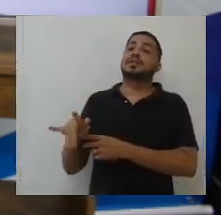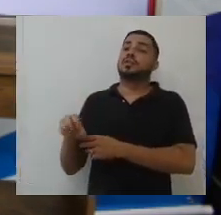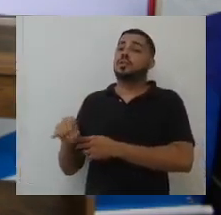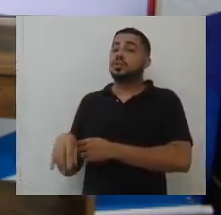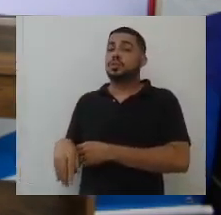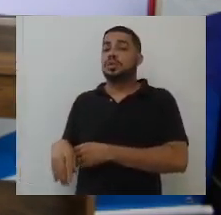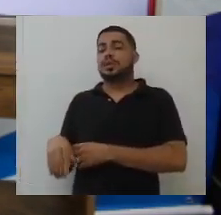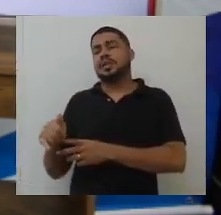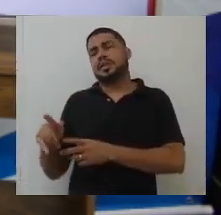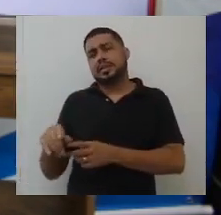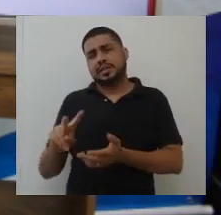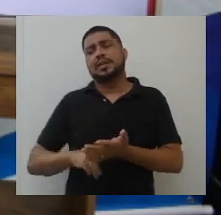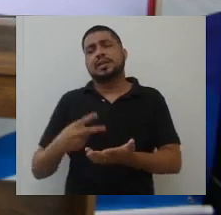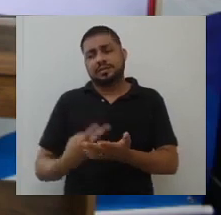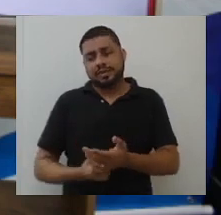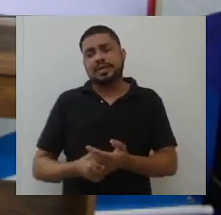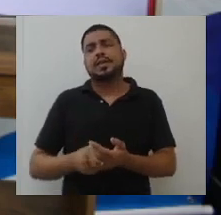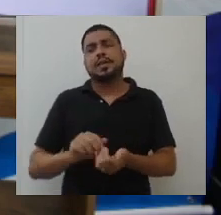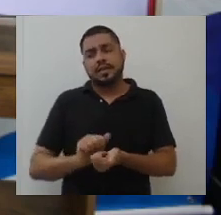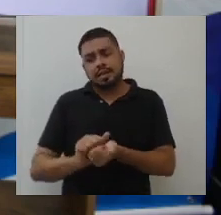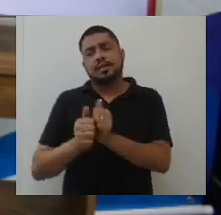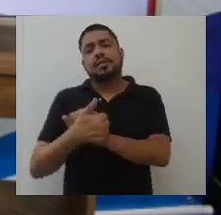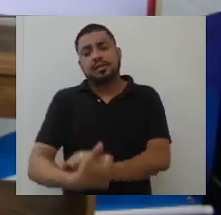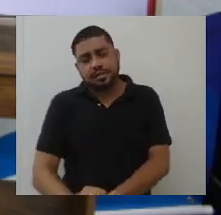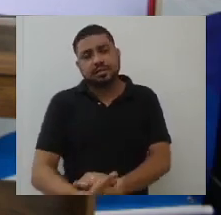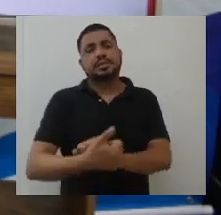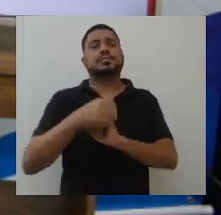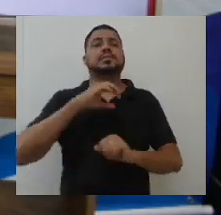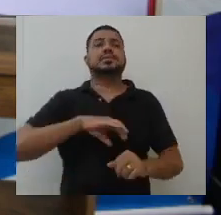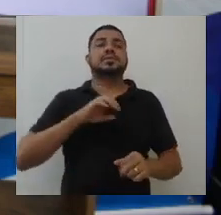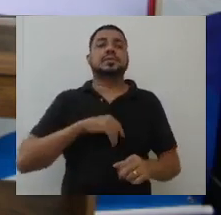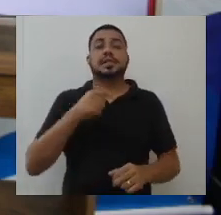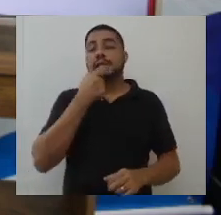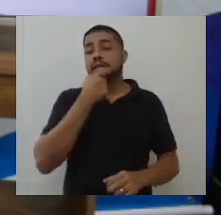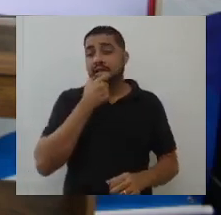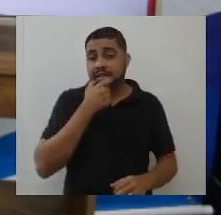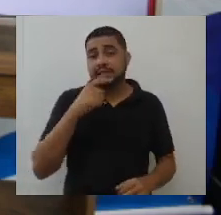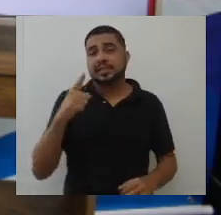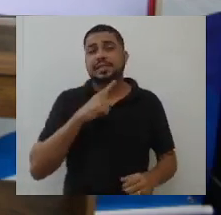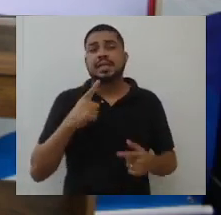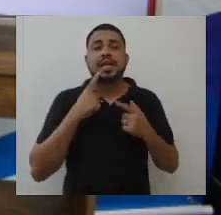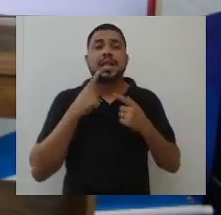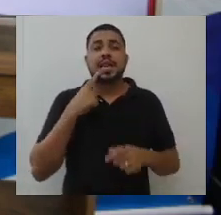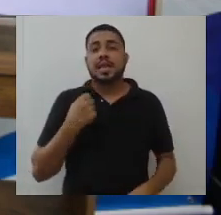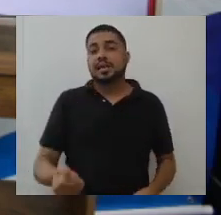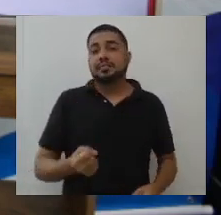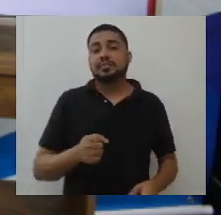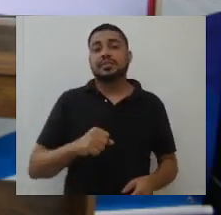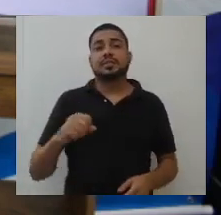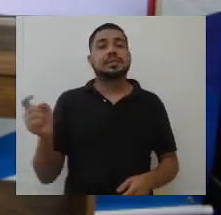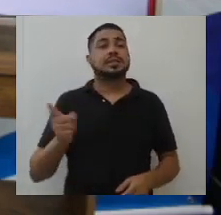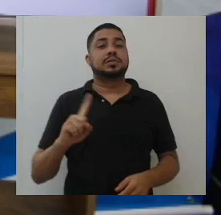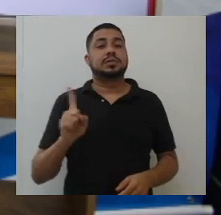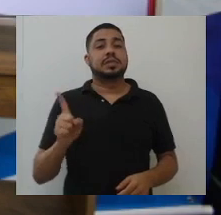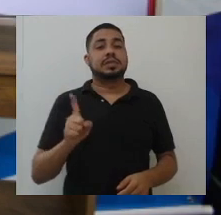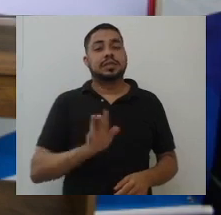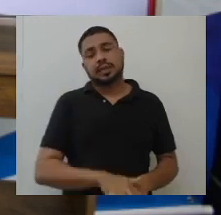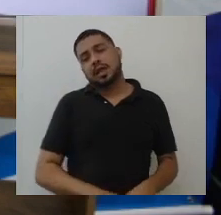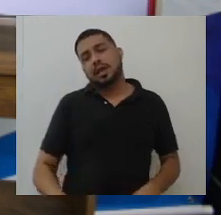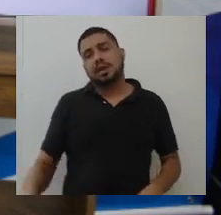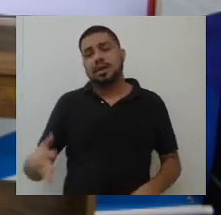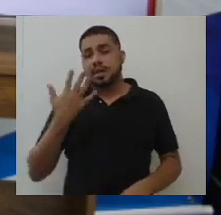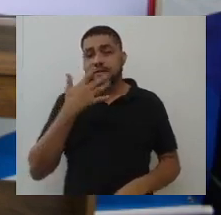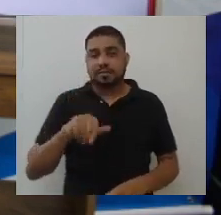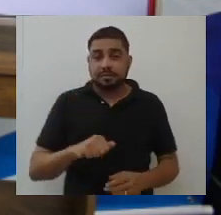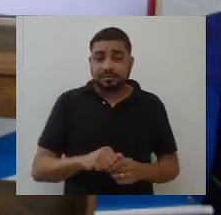tá? Claro que fazendo a adaptação do inglês pro português, a gente tem, na língua portuguesa a gente tem o seguinte, não seja infantil. Então